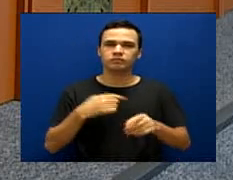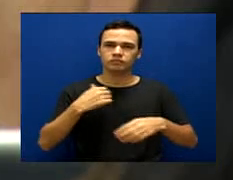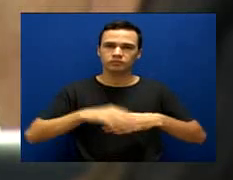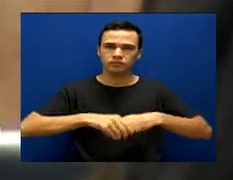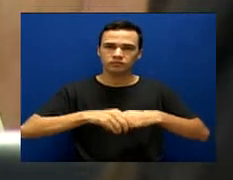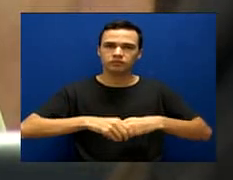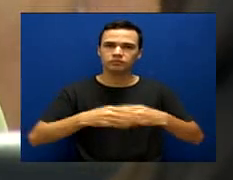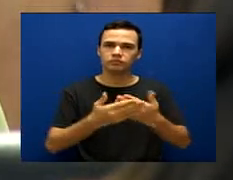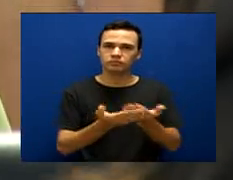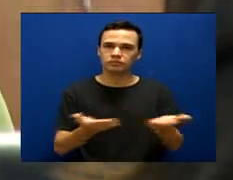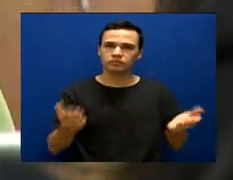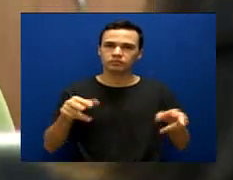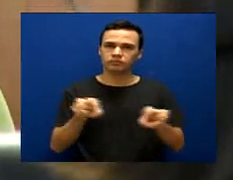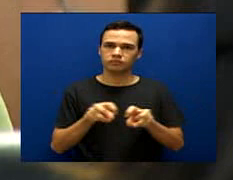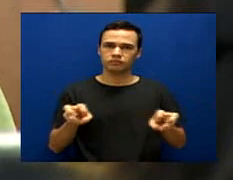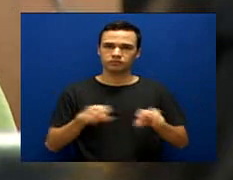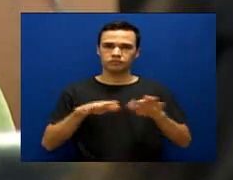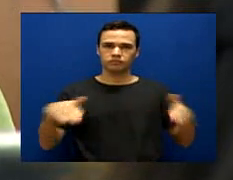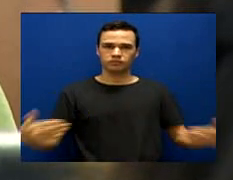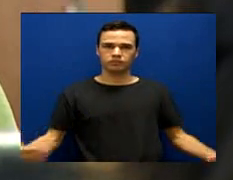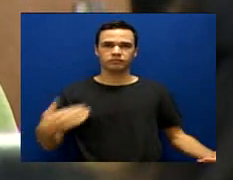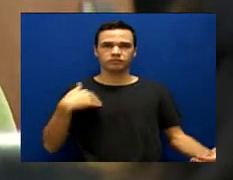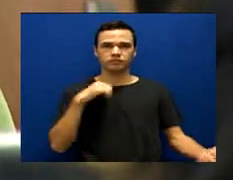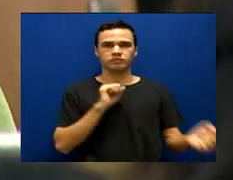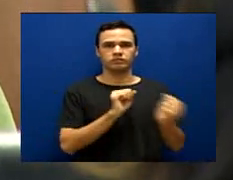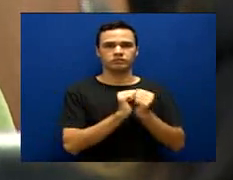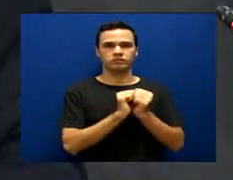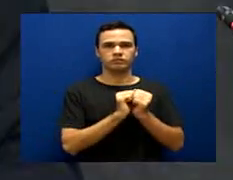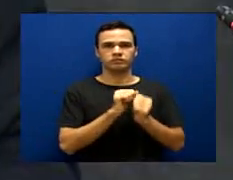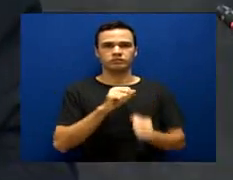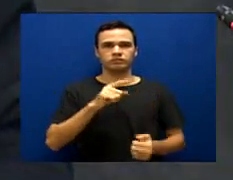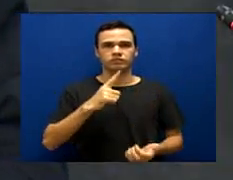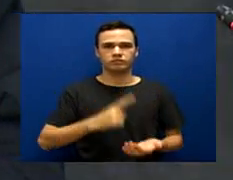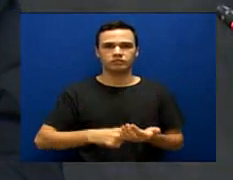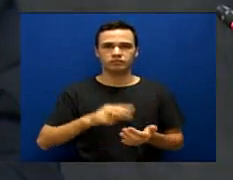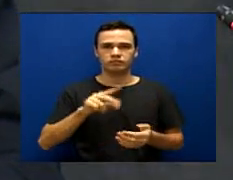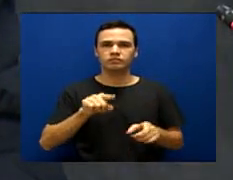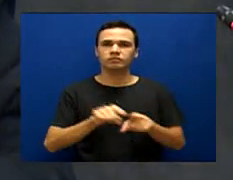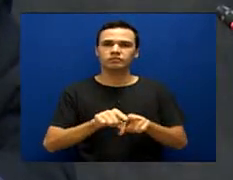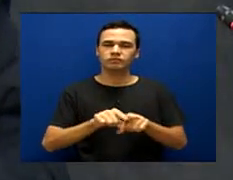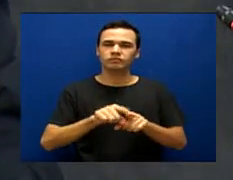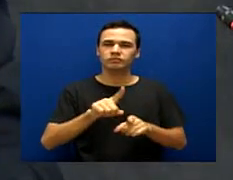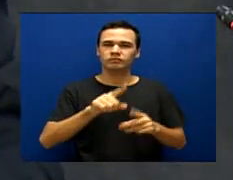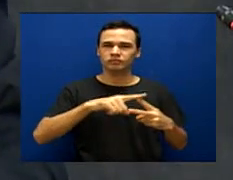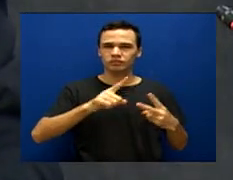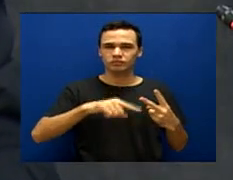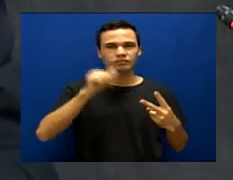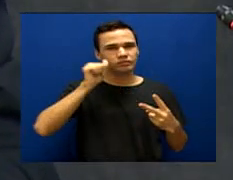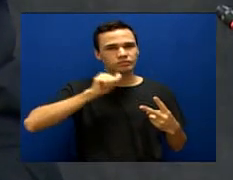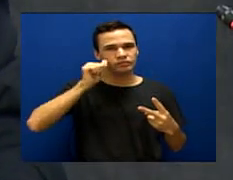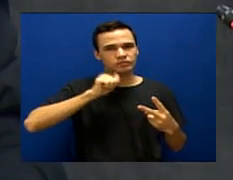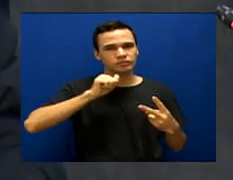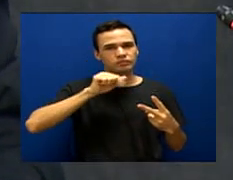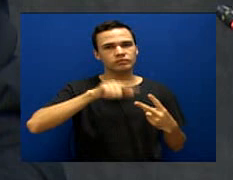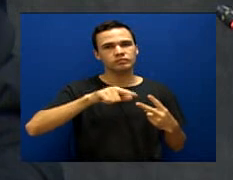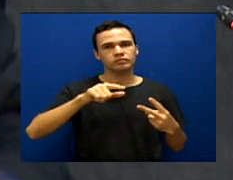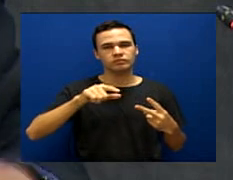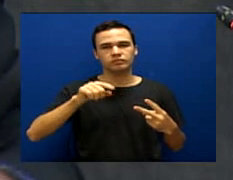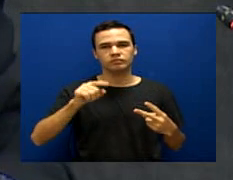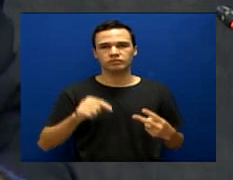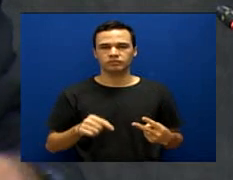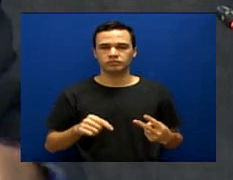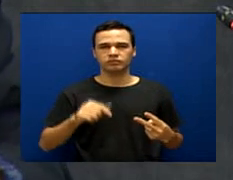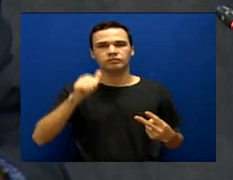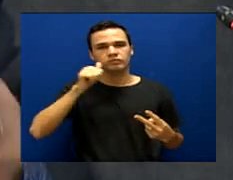cumprimentar os demais membros aqui da mesa. Deixa eu ver quem está aqui, tanto o Vitor, já apresentou, as duas representantes que foram da UAB, a